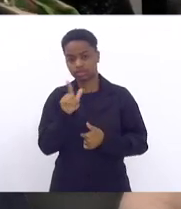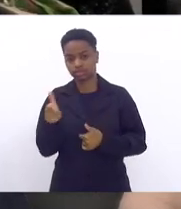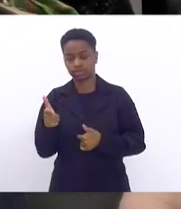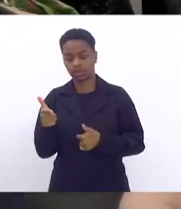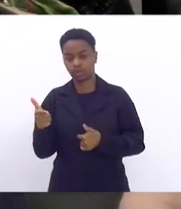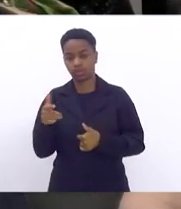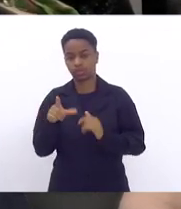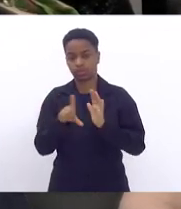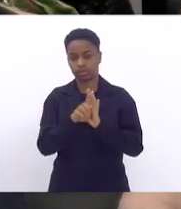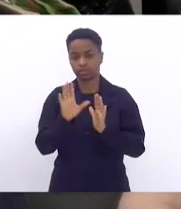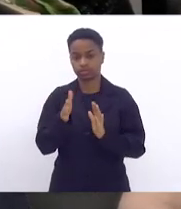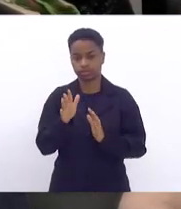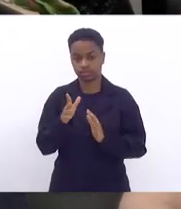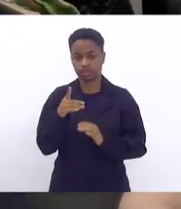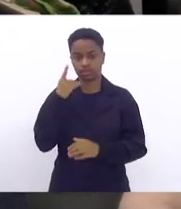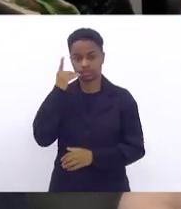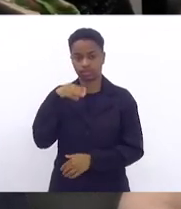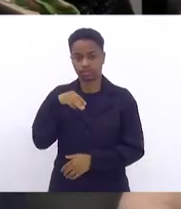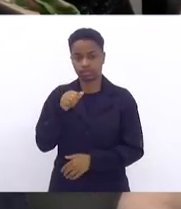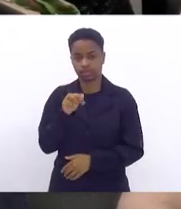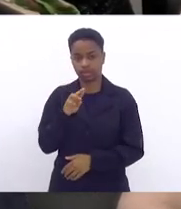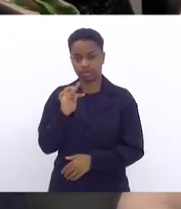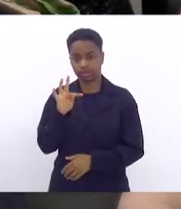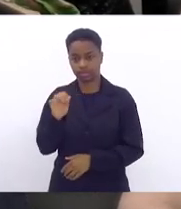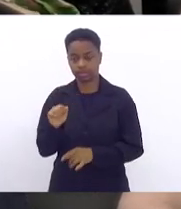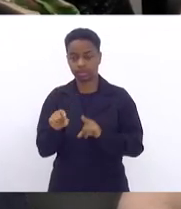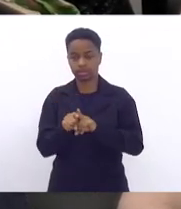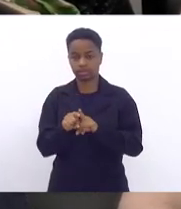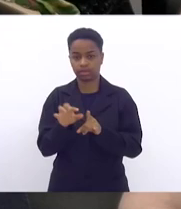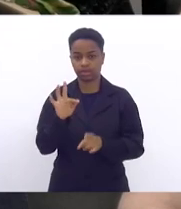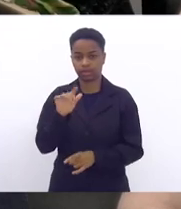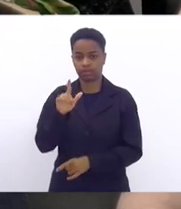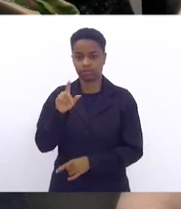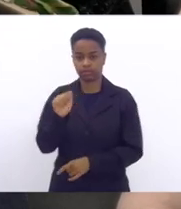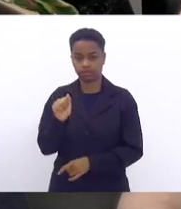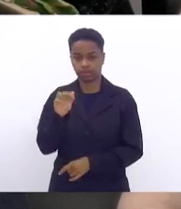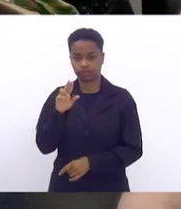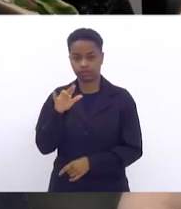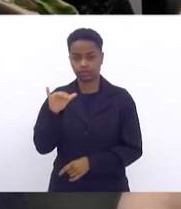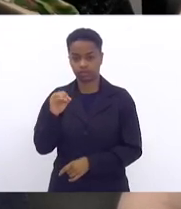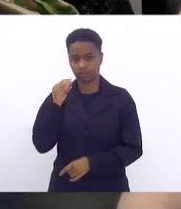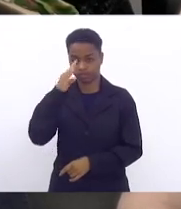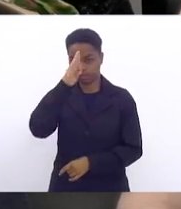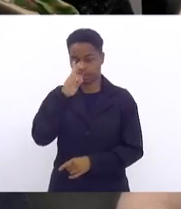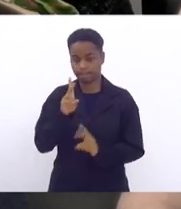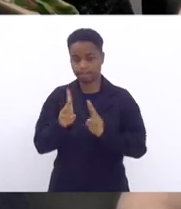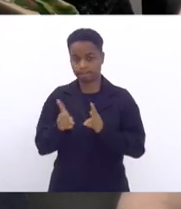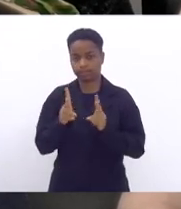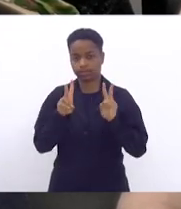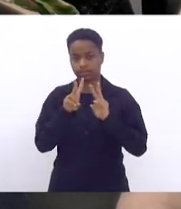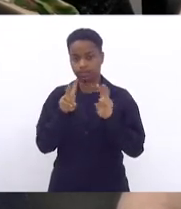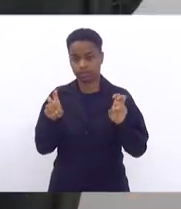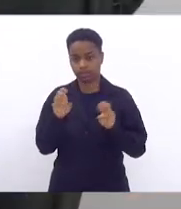lei 8386 da deputada Marta Rocha e do Flávio Bolsonaro que trata do mesmo assunto. É a lei